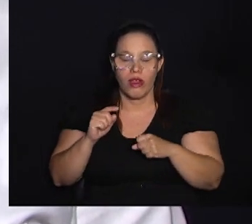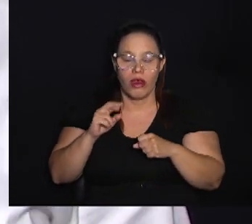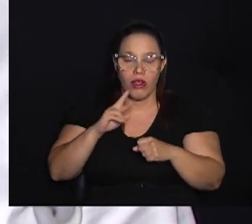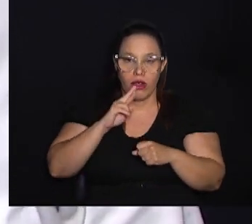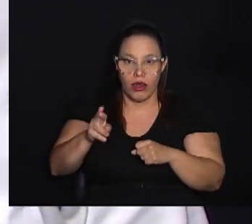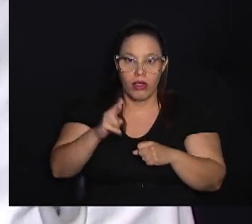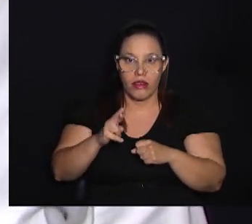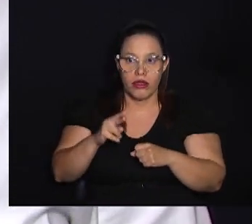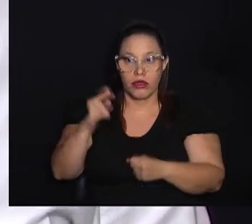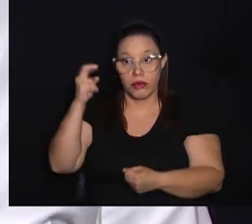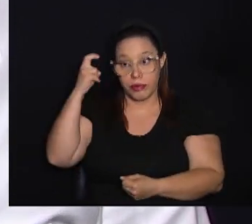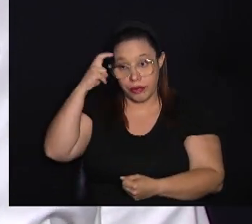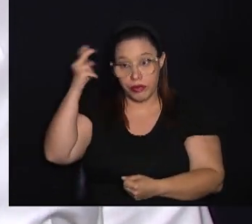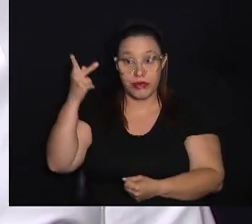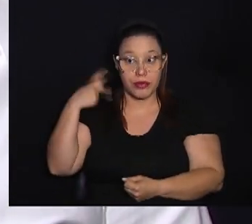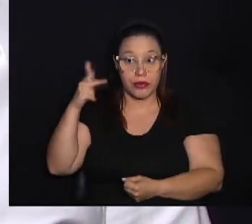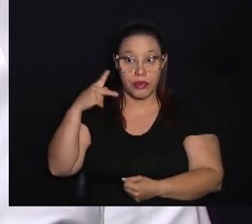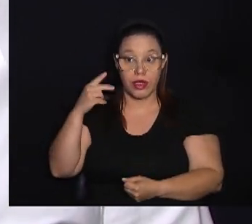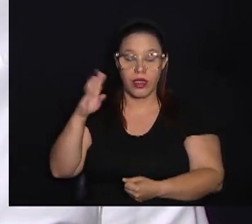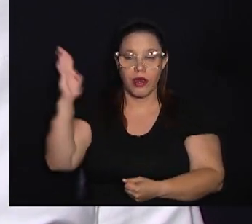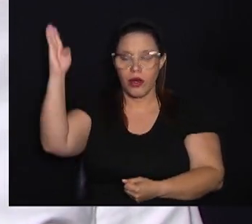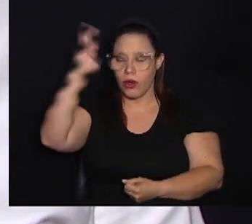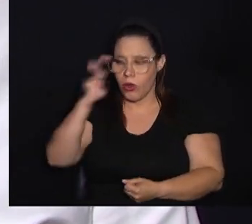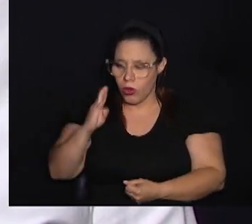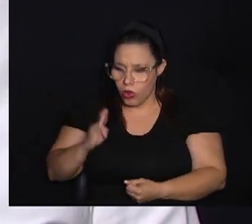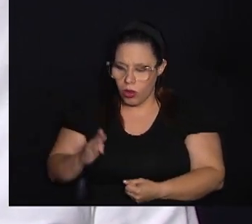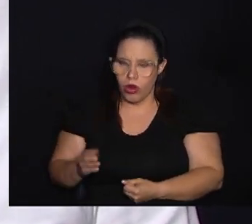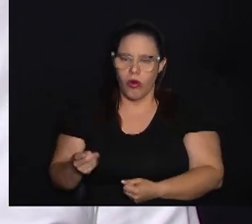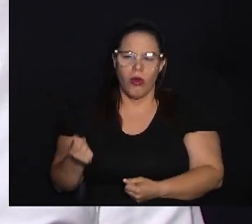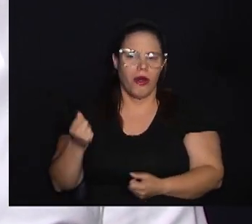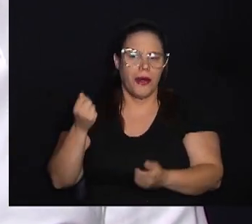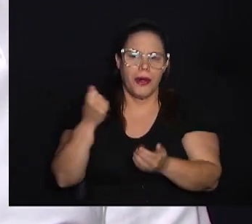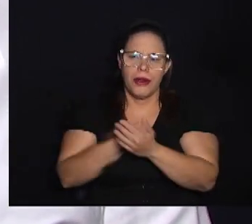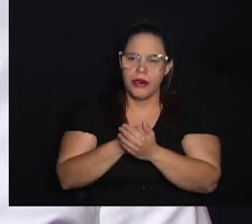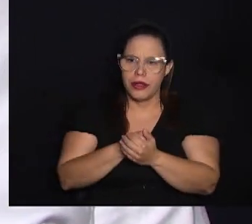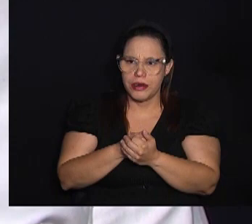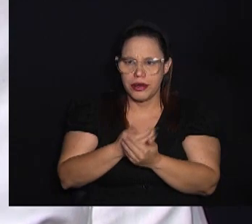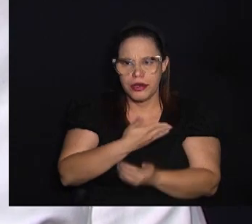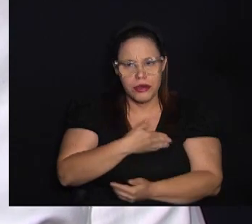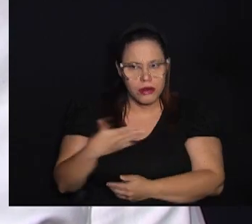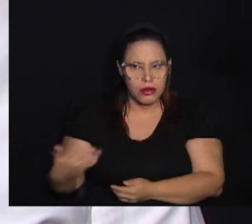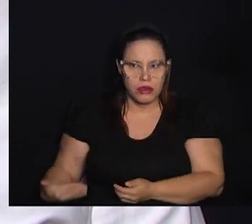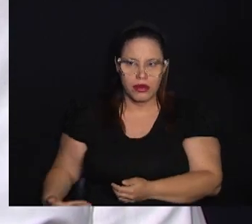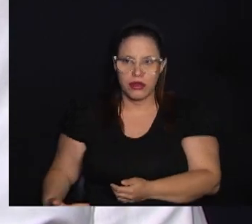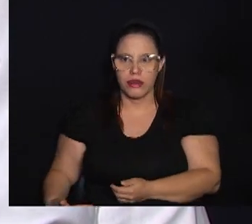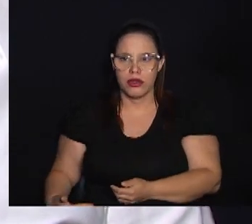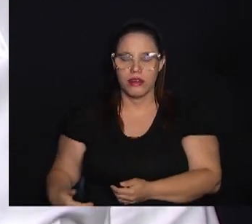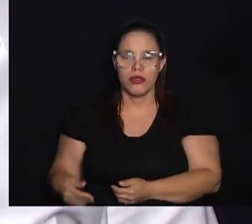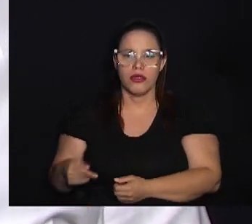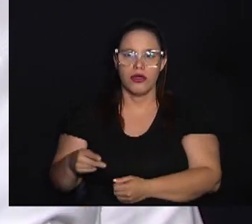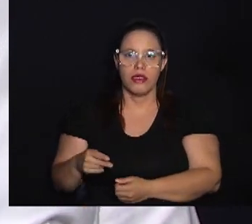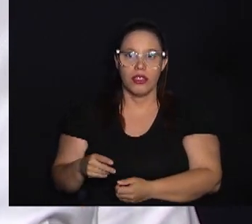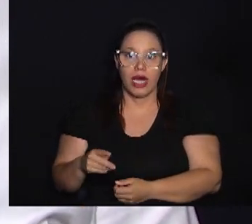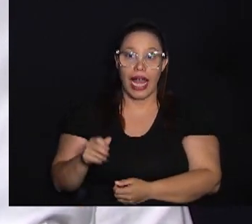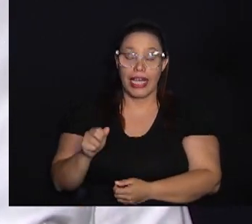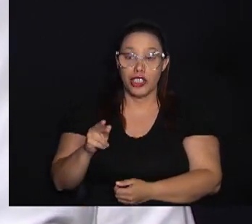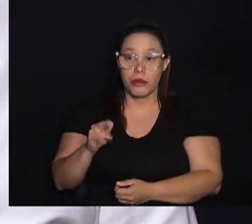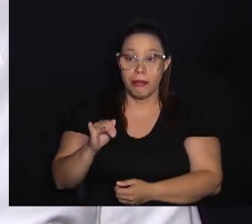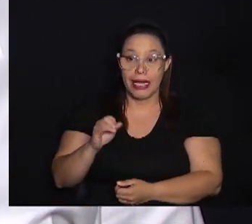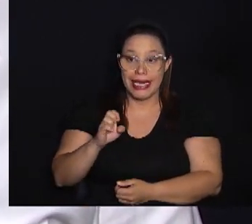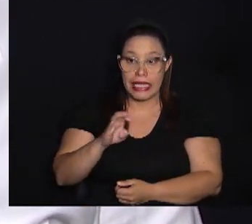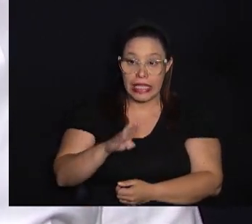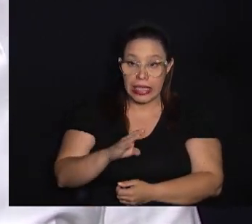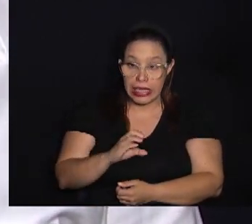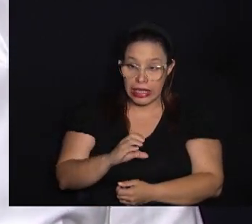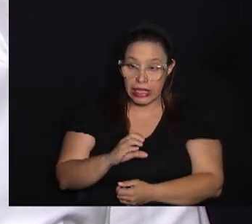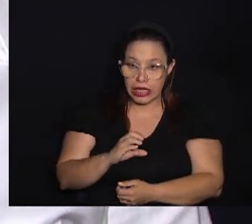área de cultura. O Brasil tem bastante recurso a partir do governo federal, em especial da Política Nacional Aldir Blanc, e precisa